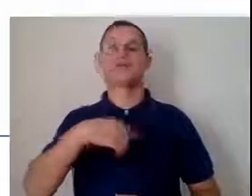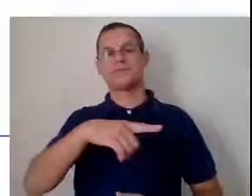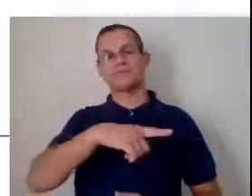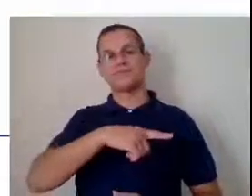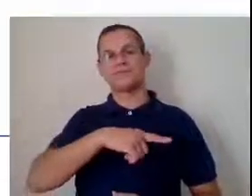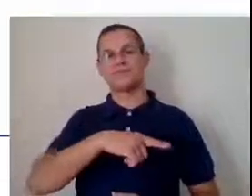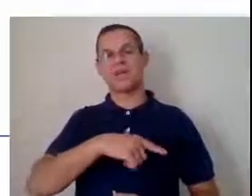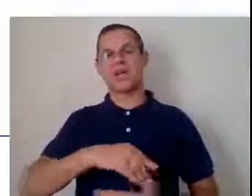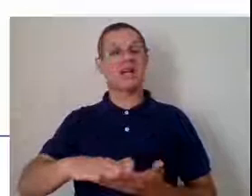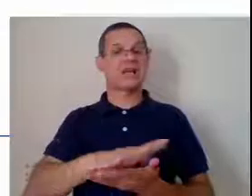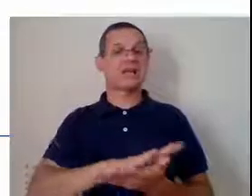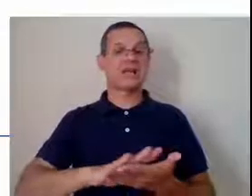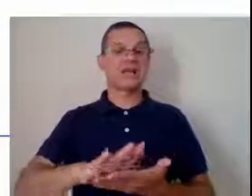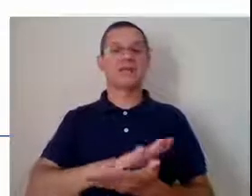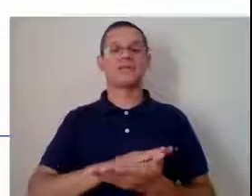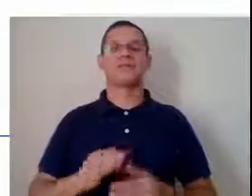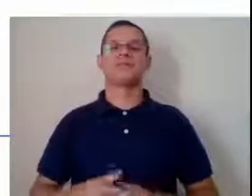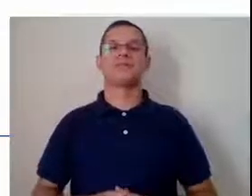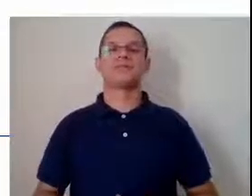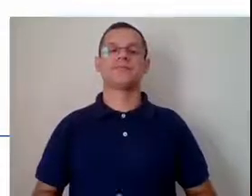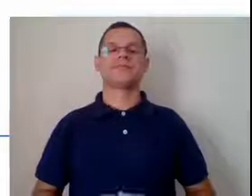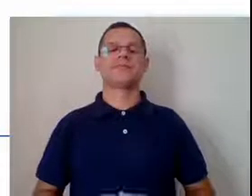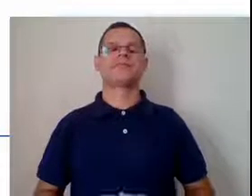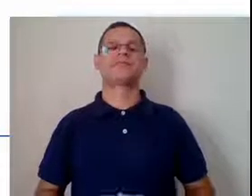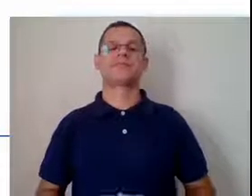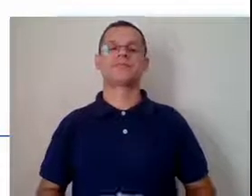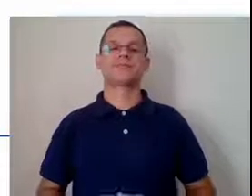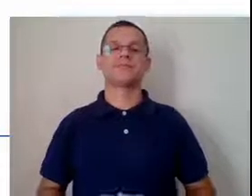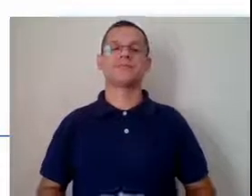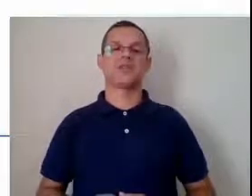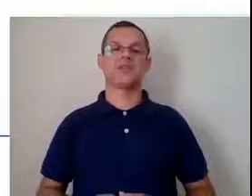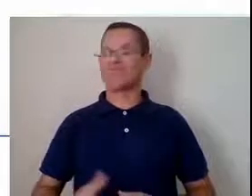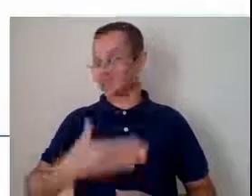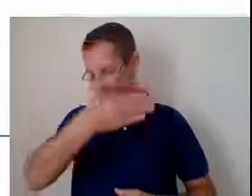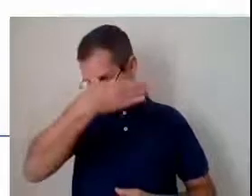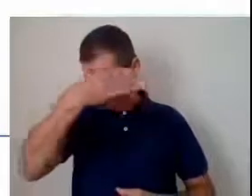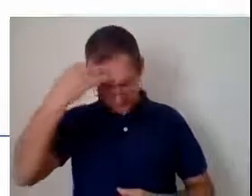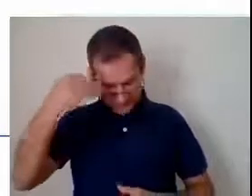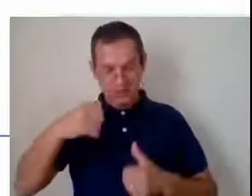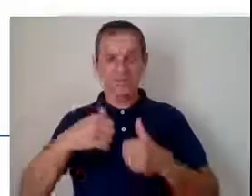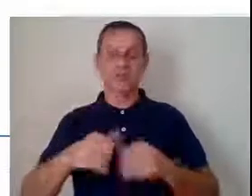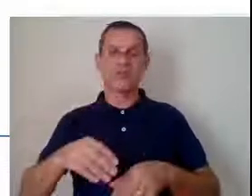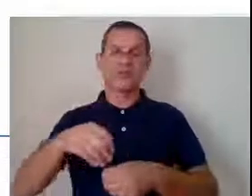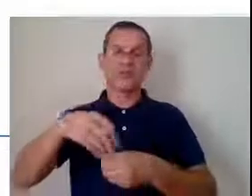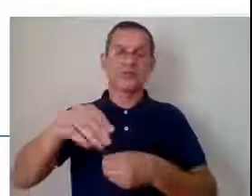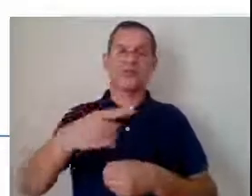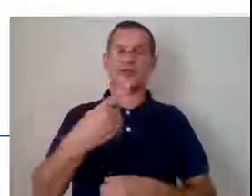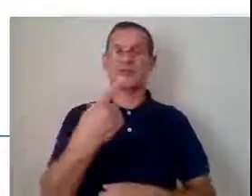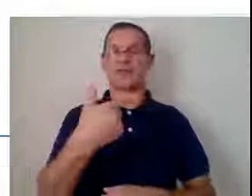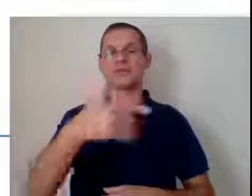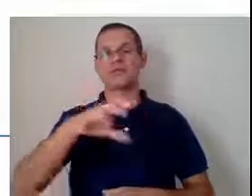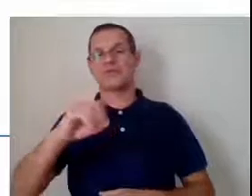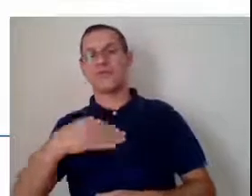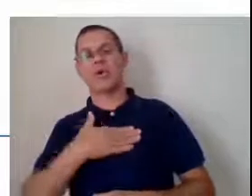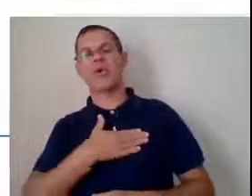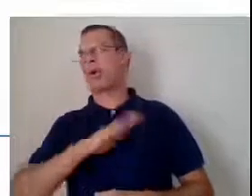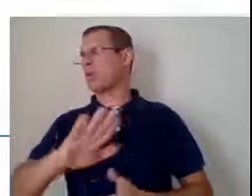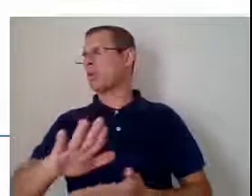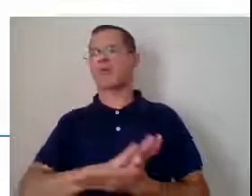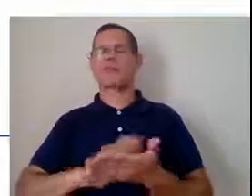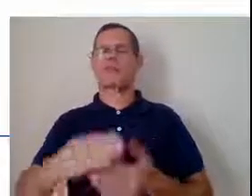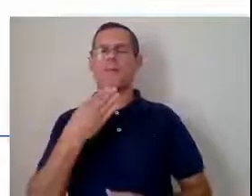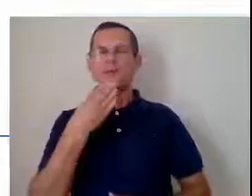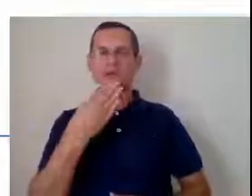tenho nenhum, né? Nenhum, eu não estou esquecendo daqueles que estão aqui fora, os 120, que não gostam de nenhuma